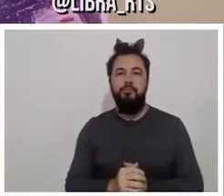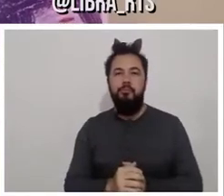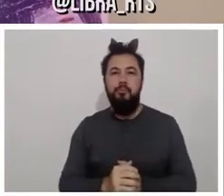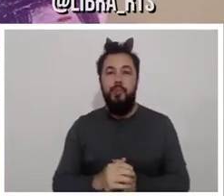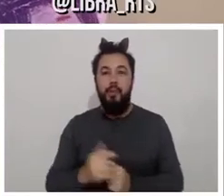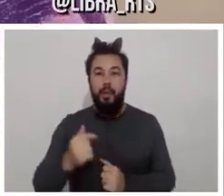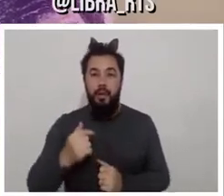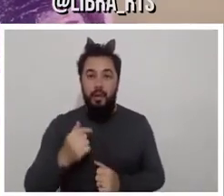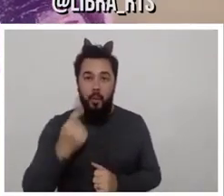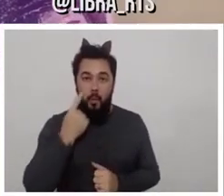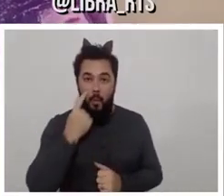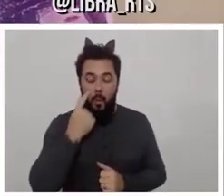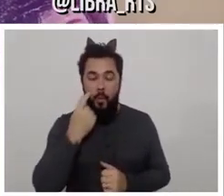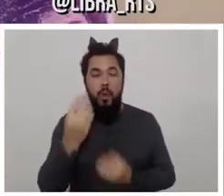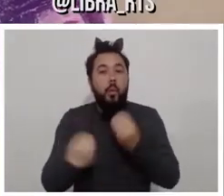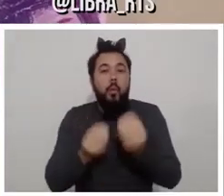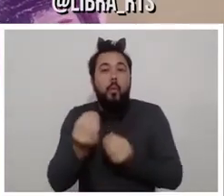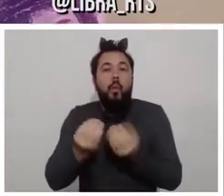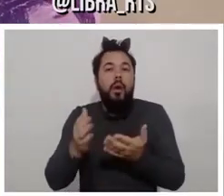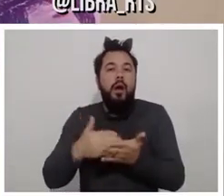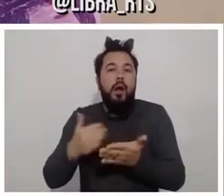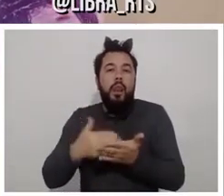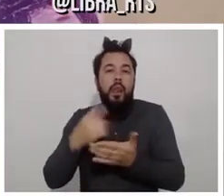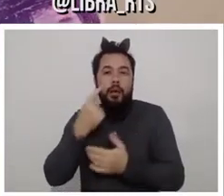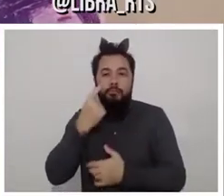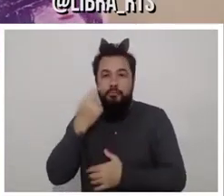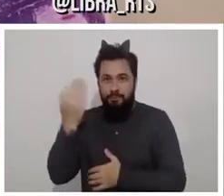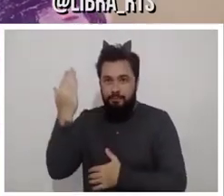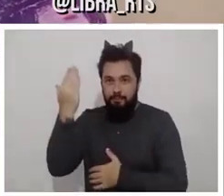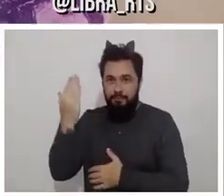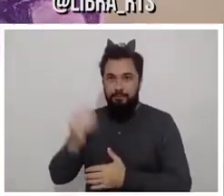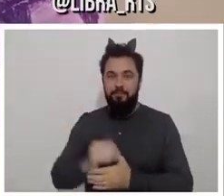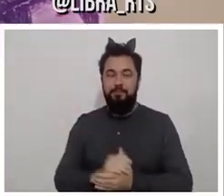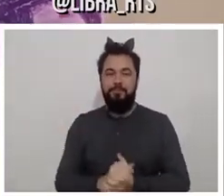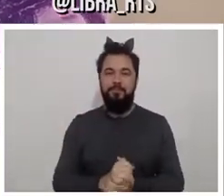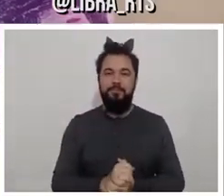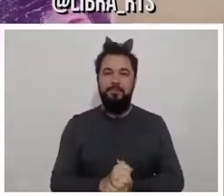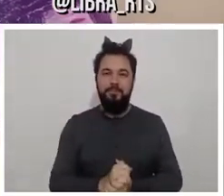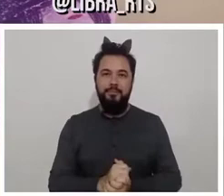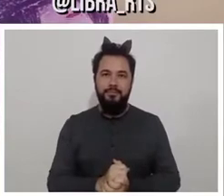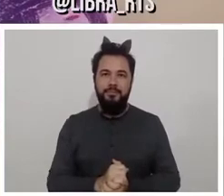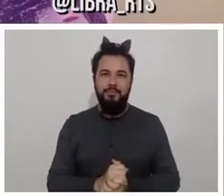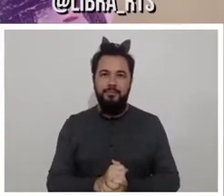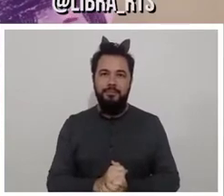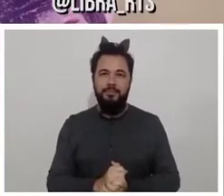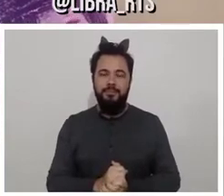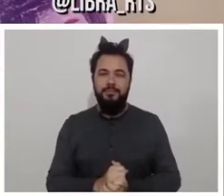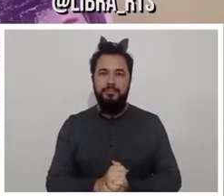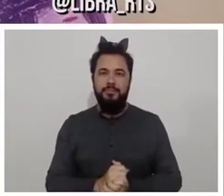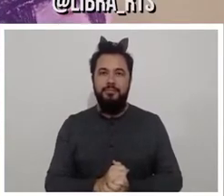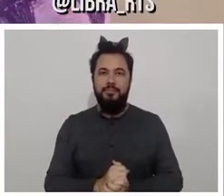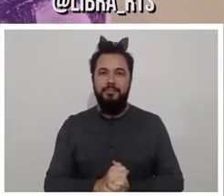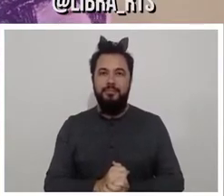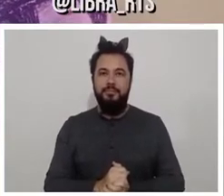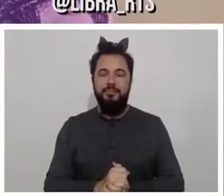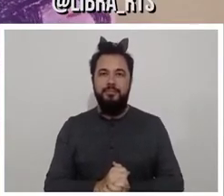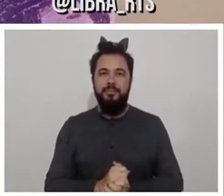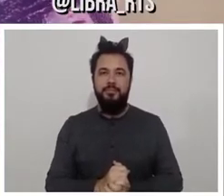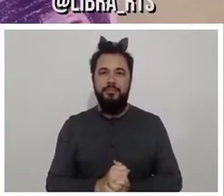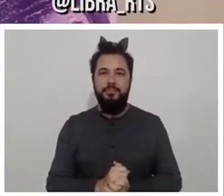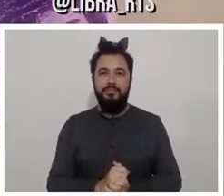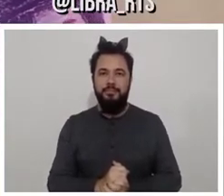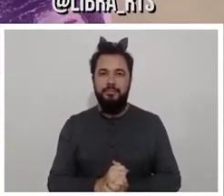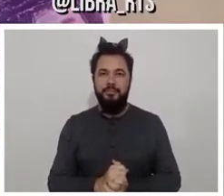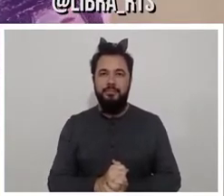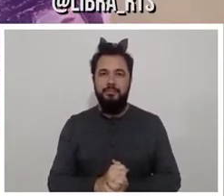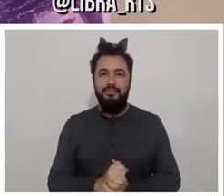meio assim de uma criatura de lobo mal mesmo meio estranha e os pezinhos na parte de cima ou fugindo ou